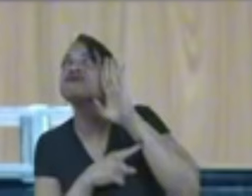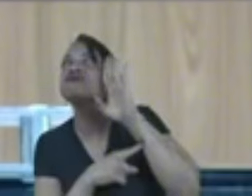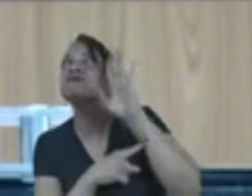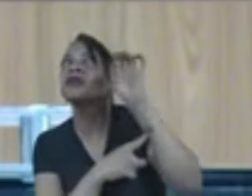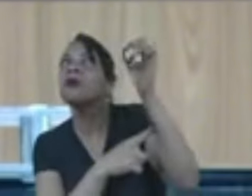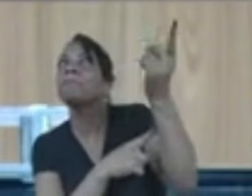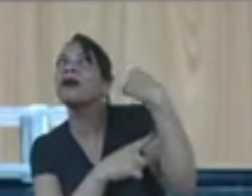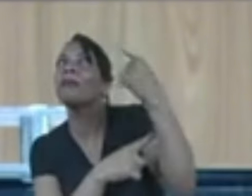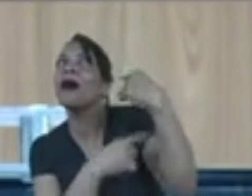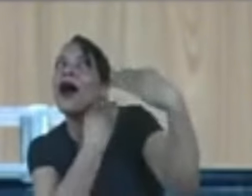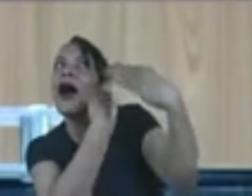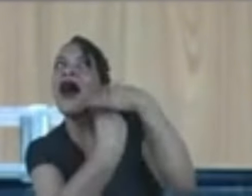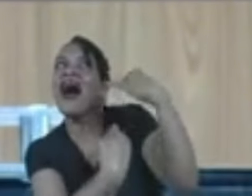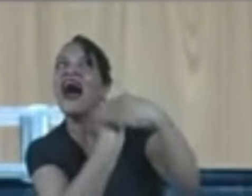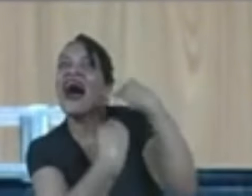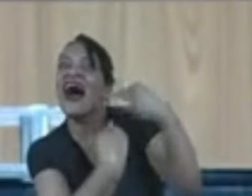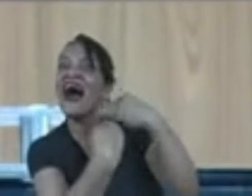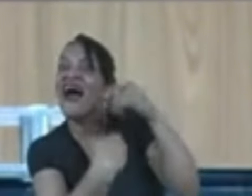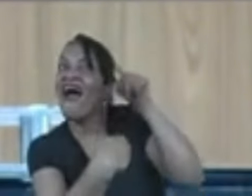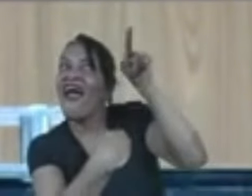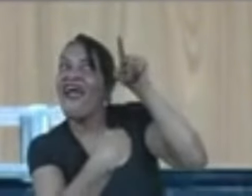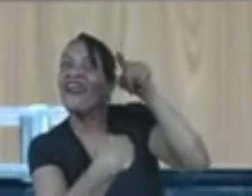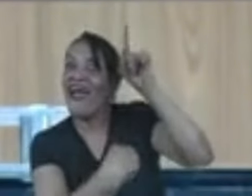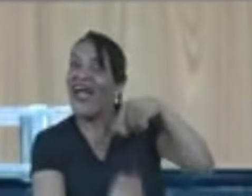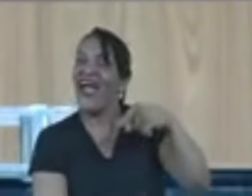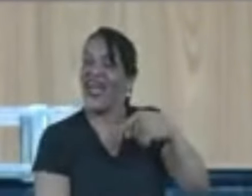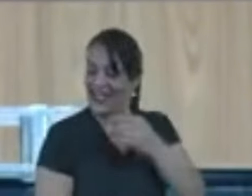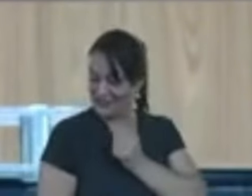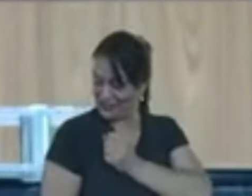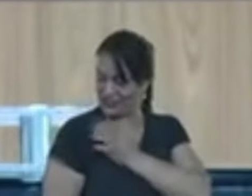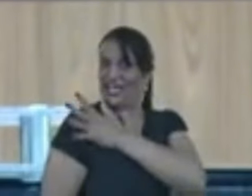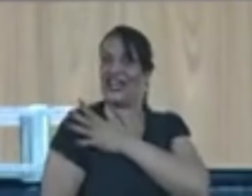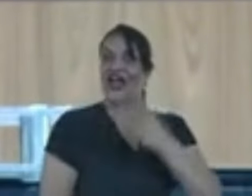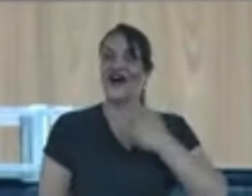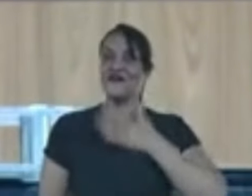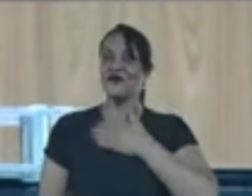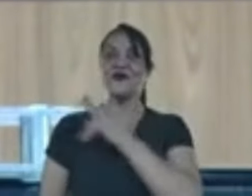teu chefe, que é o teu general, que se chama Jesus Cristo.